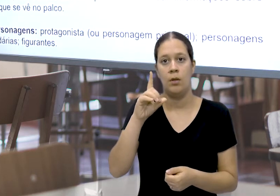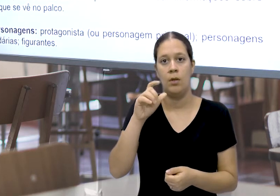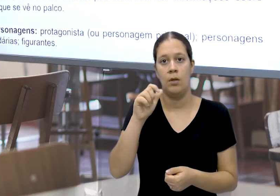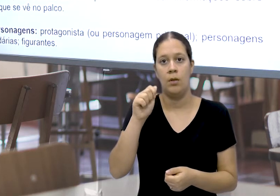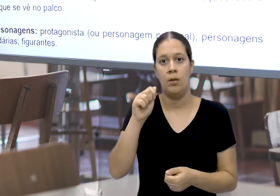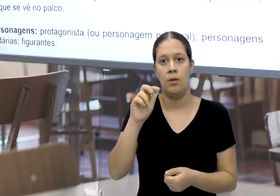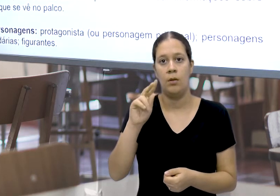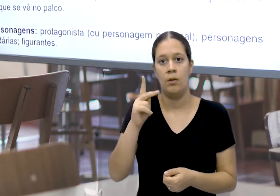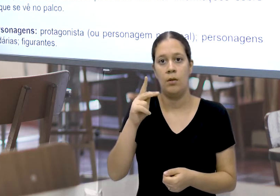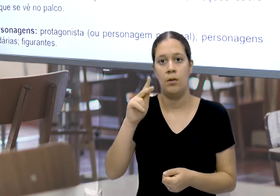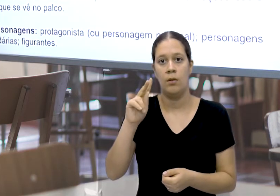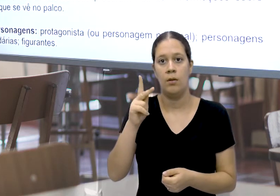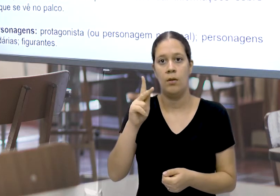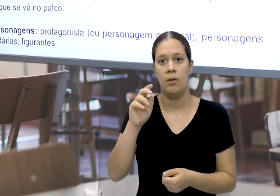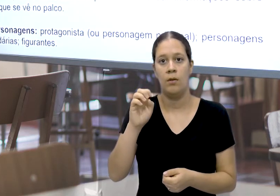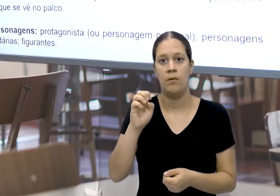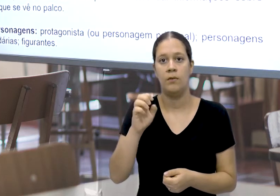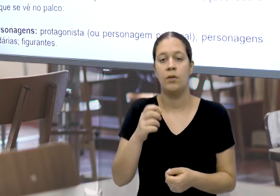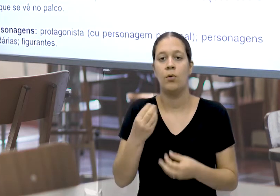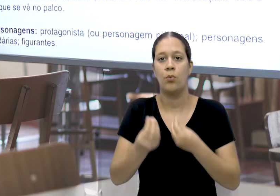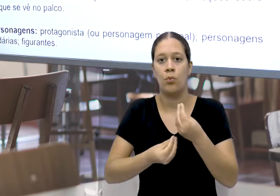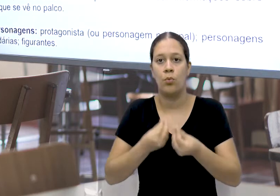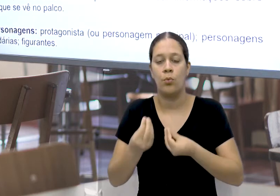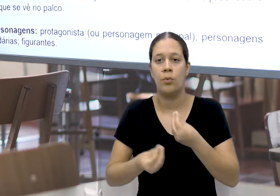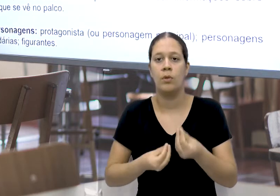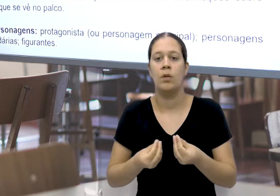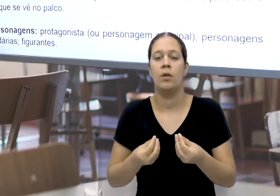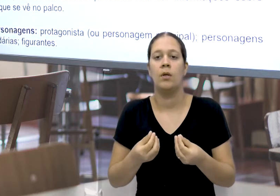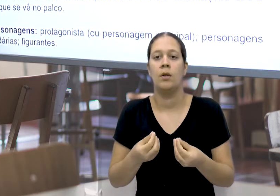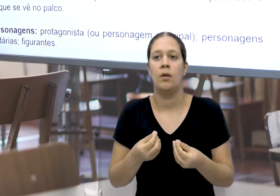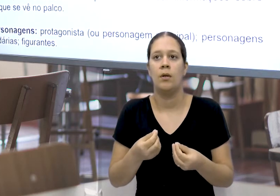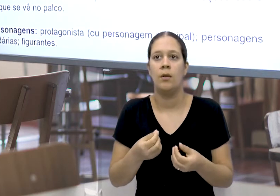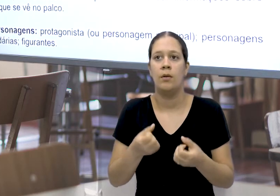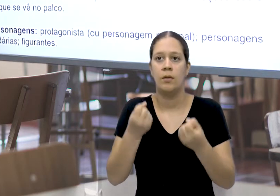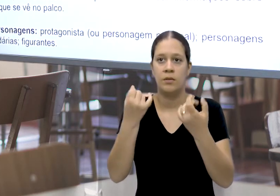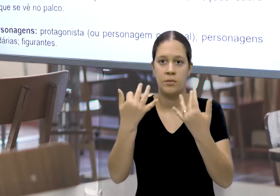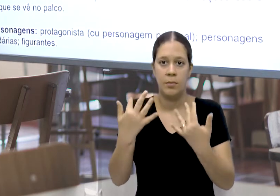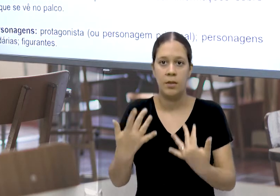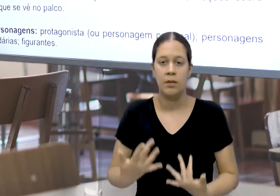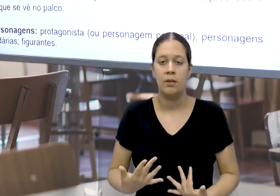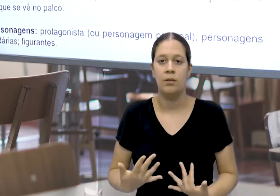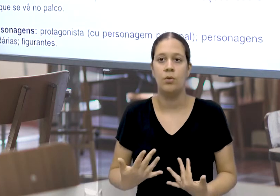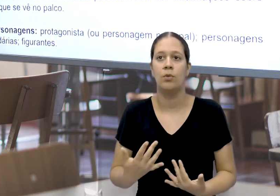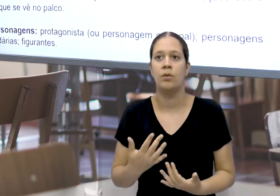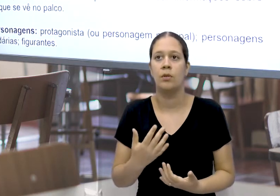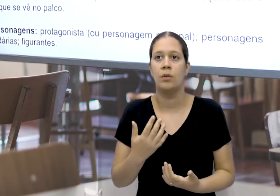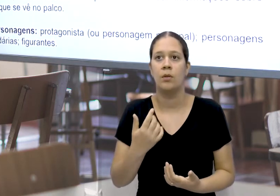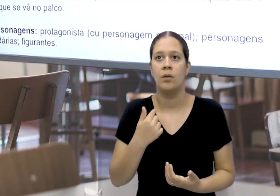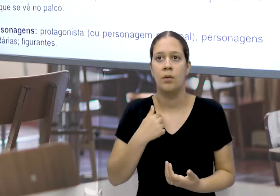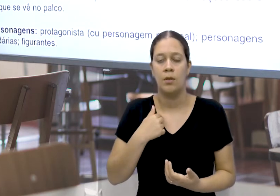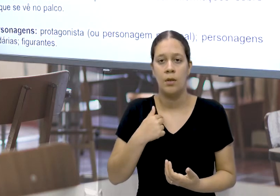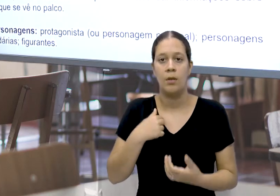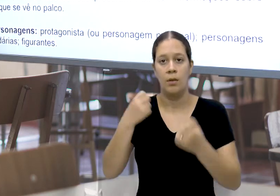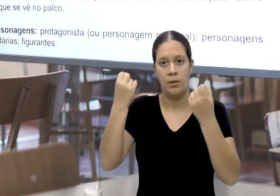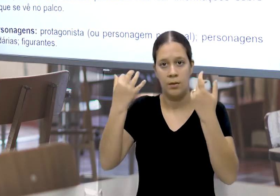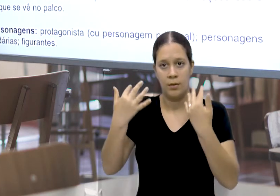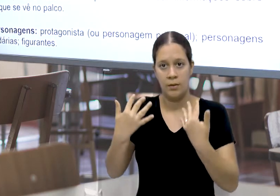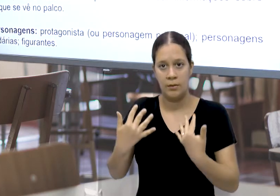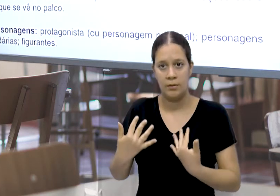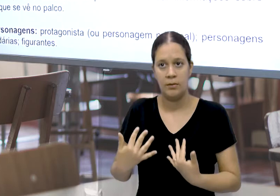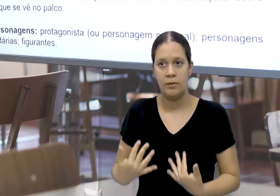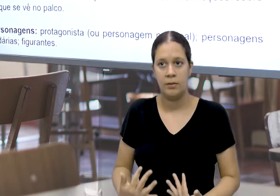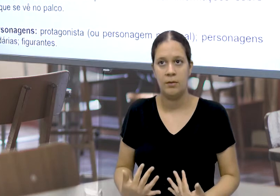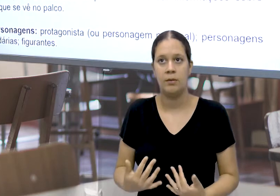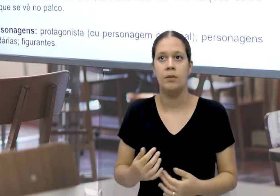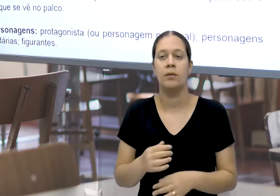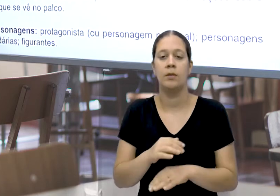texto disse o que deveria fazer, como eu deveria fazer, e eu, que estou lendo, sou atriz, vou representar, vou seguir